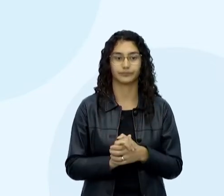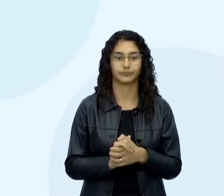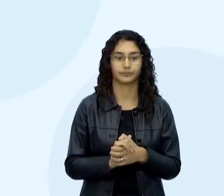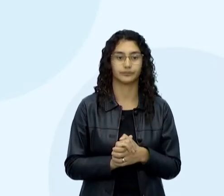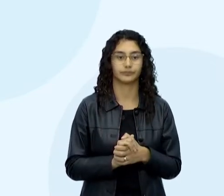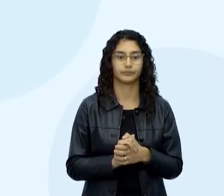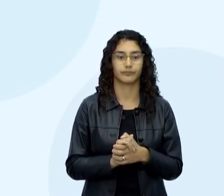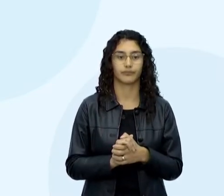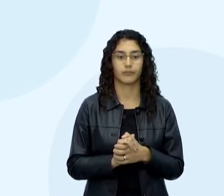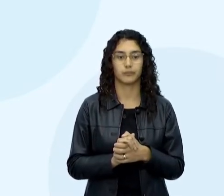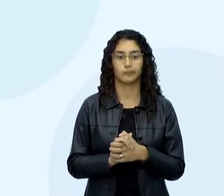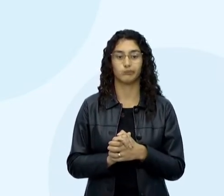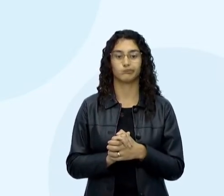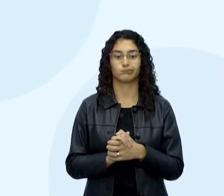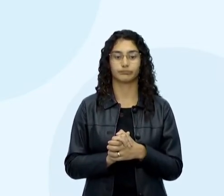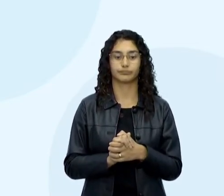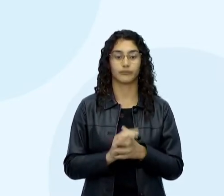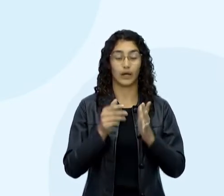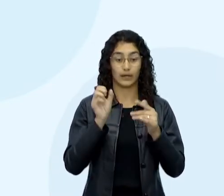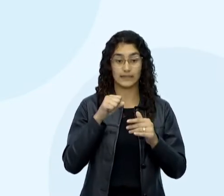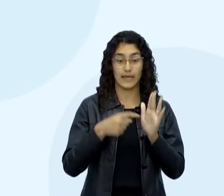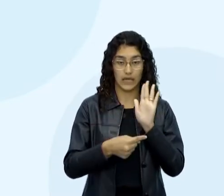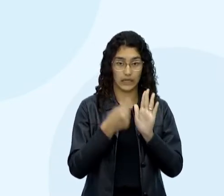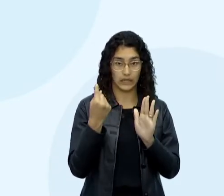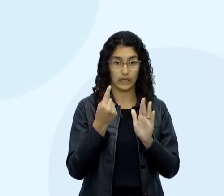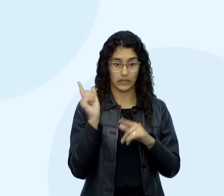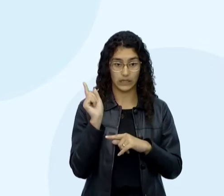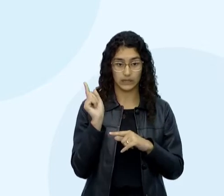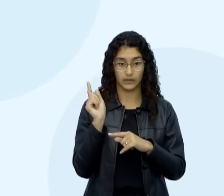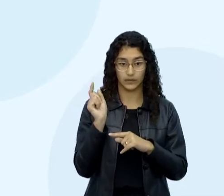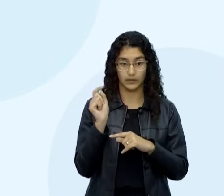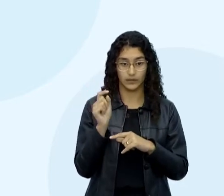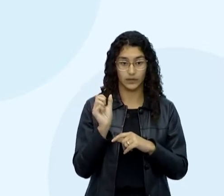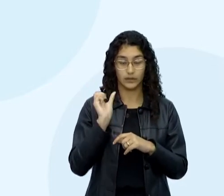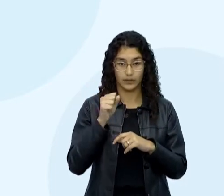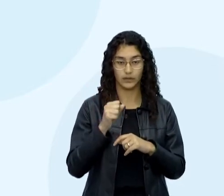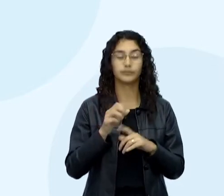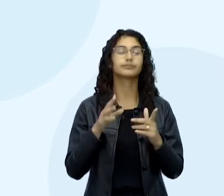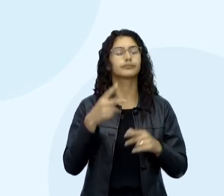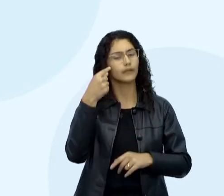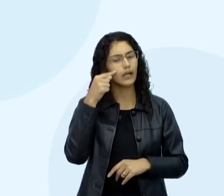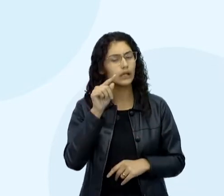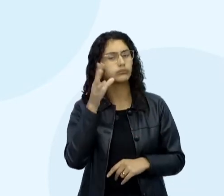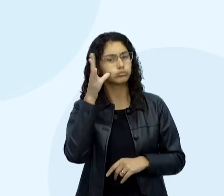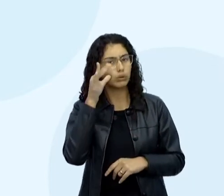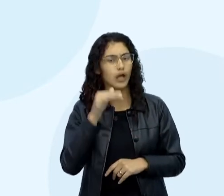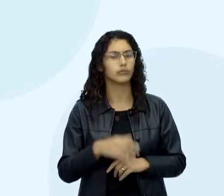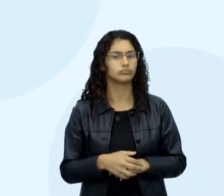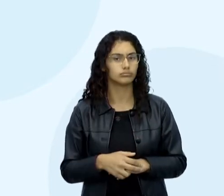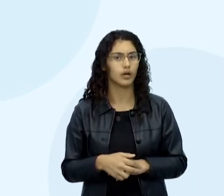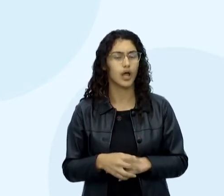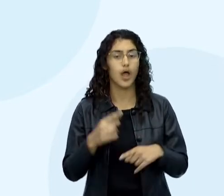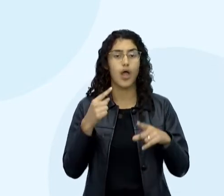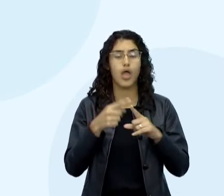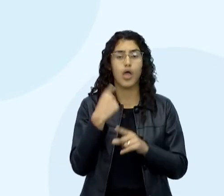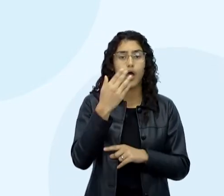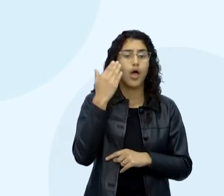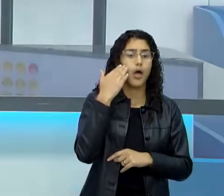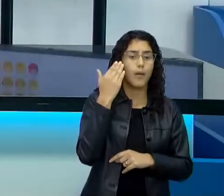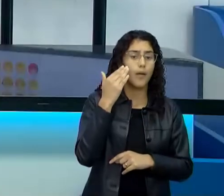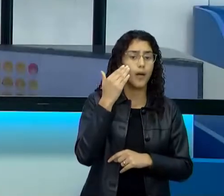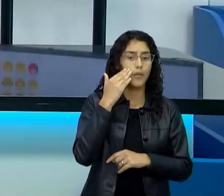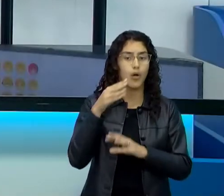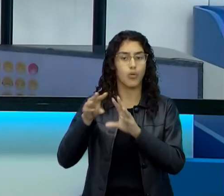aqui... Caneta. Agora sim. Esse aqui, então. Super interessante essa ideia, né? Porque a gente sabe que os